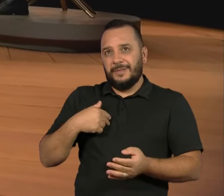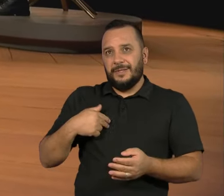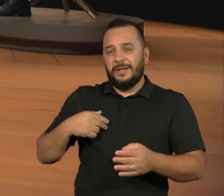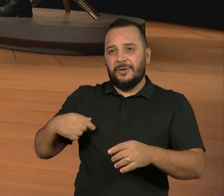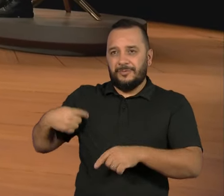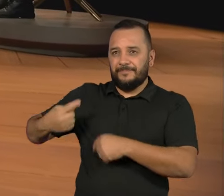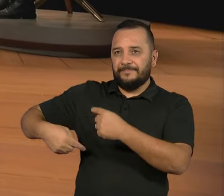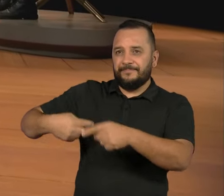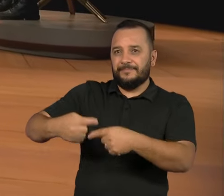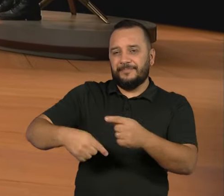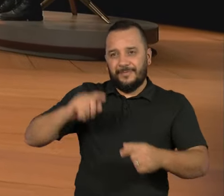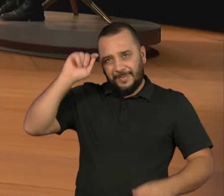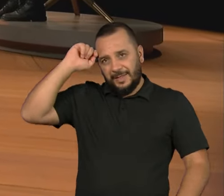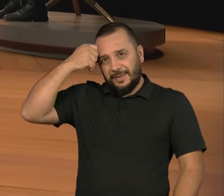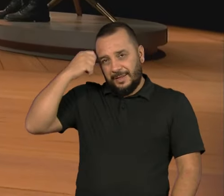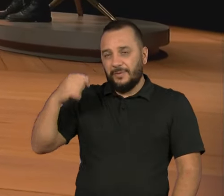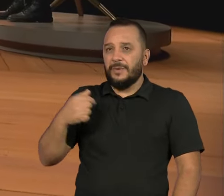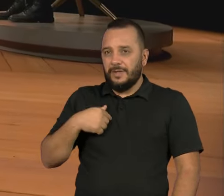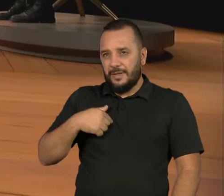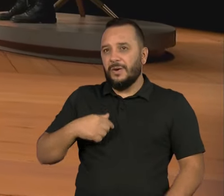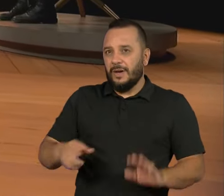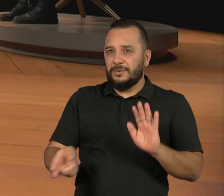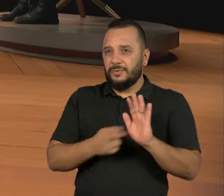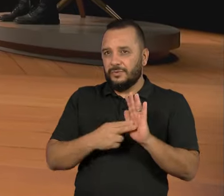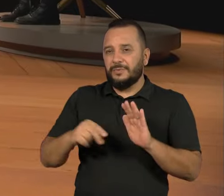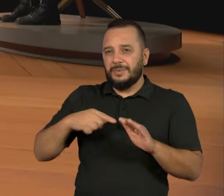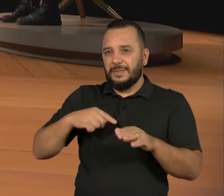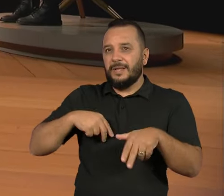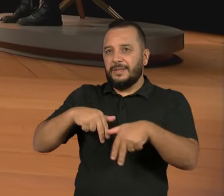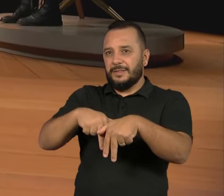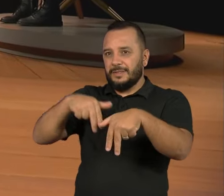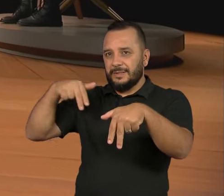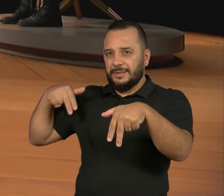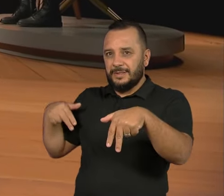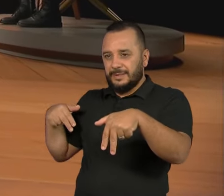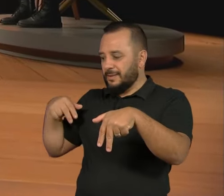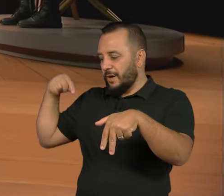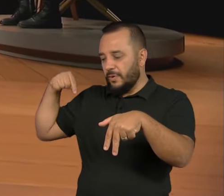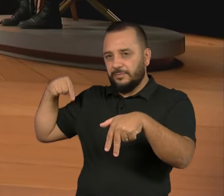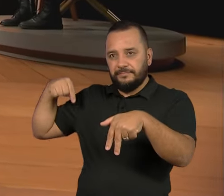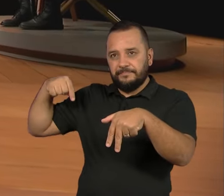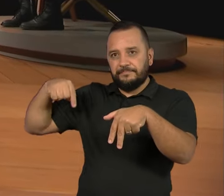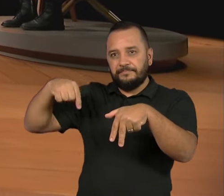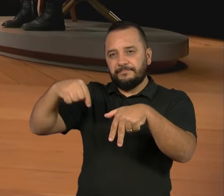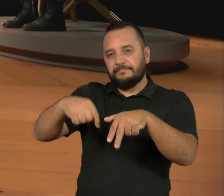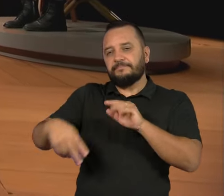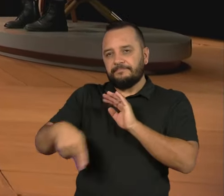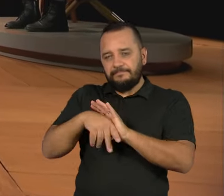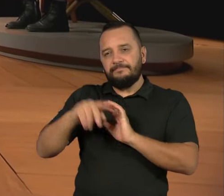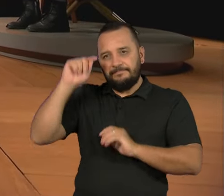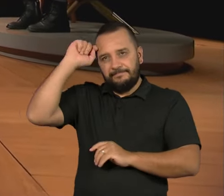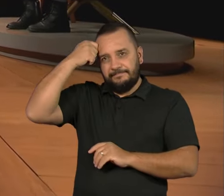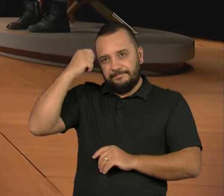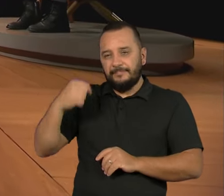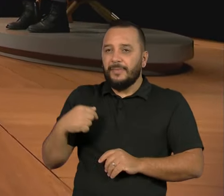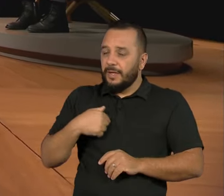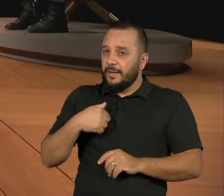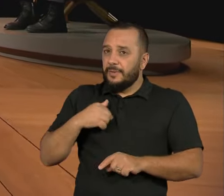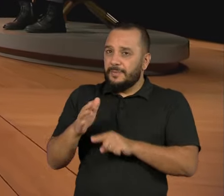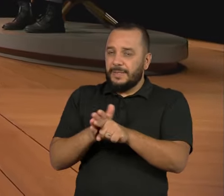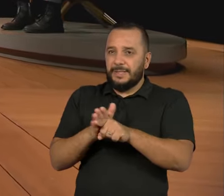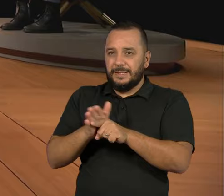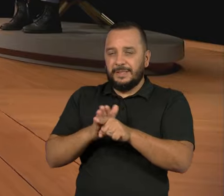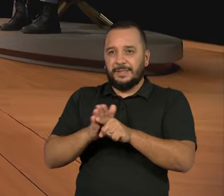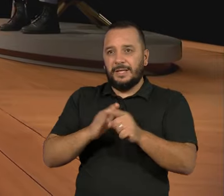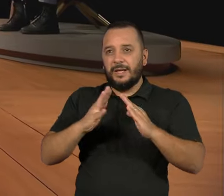Jorge Amado, como outros, reconheço essa ancestralidade. E ao pesquisar os quilombos de Palmares, me veio